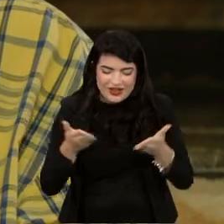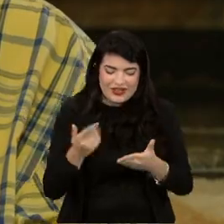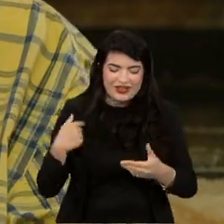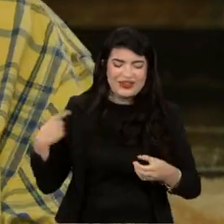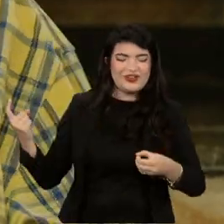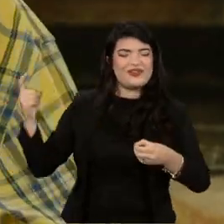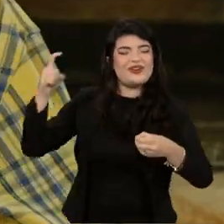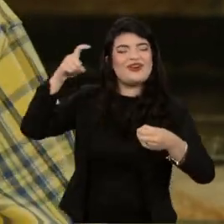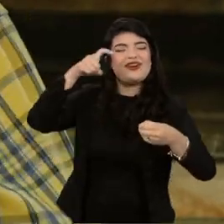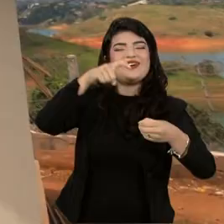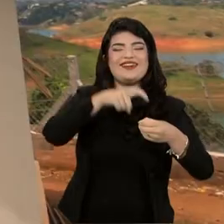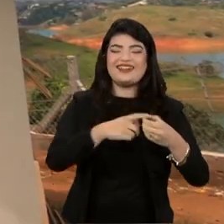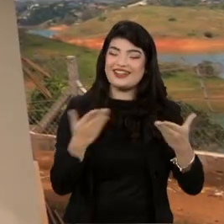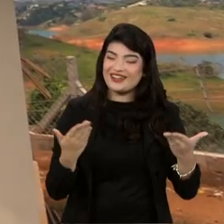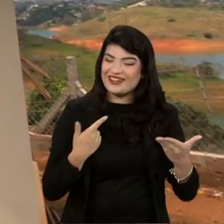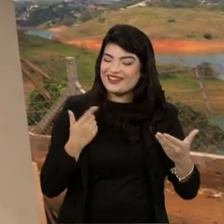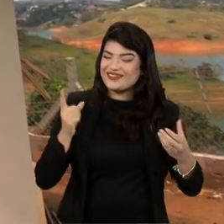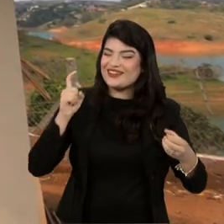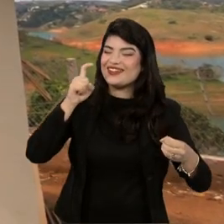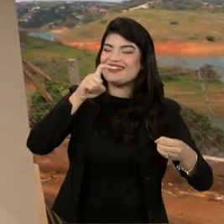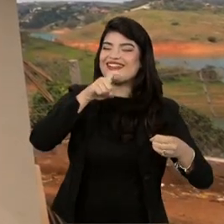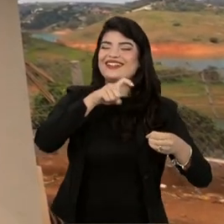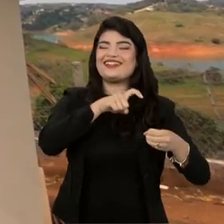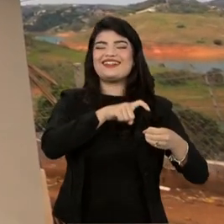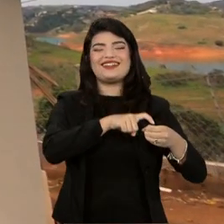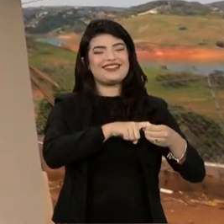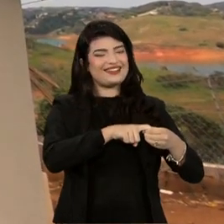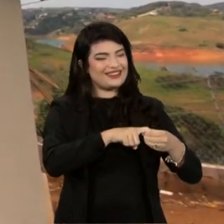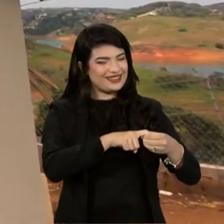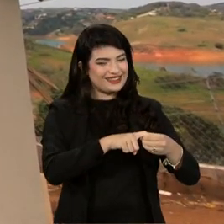Mas voltei, eu